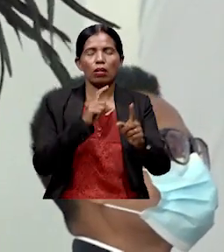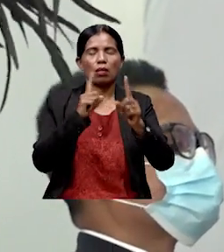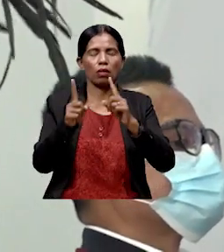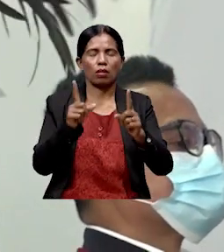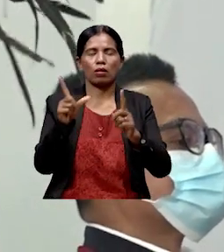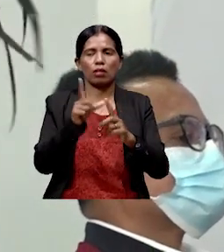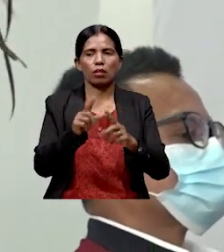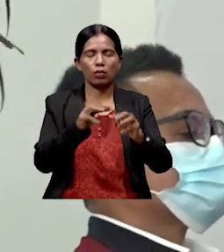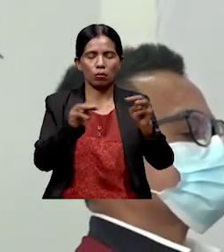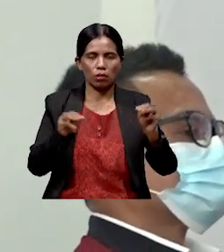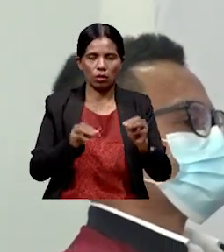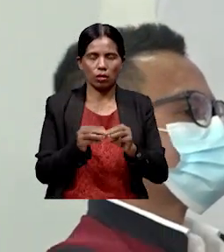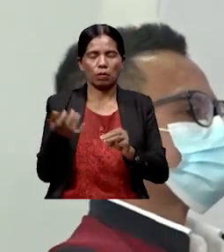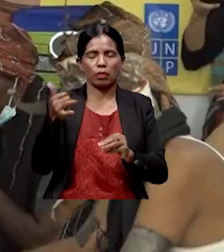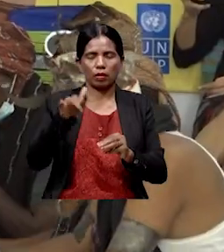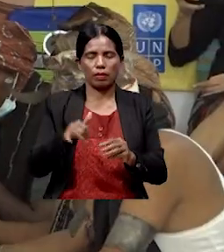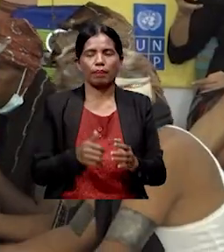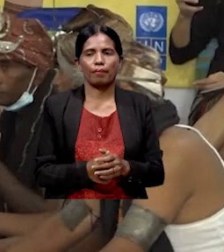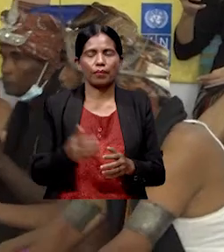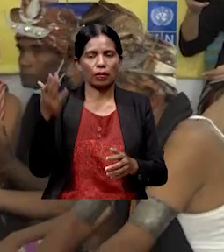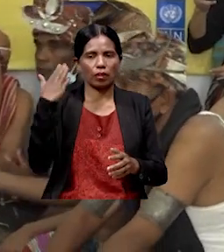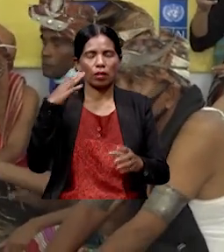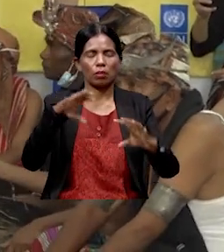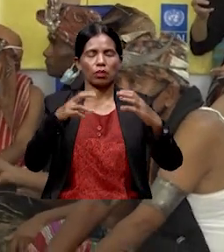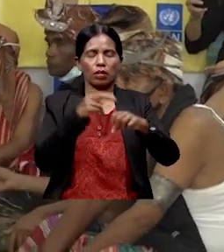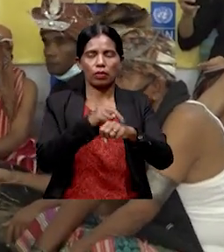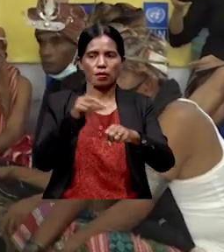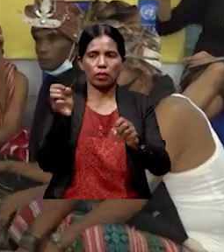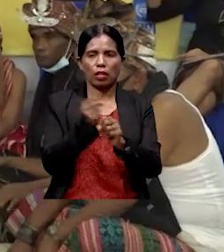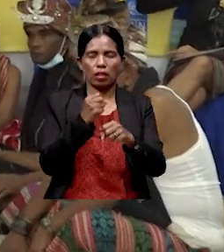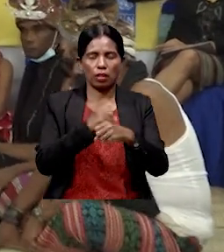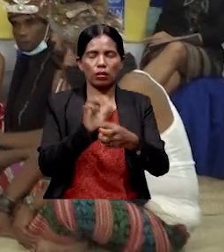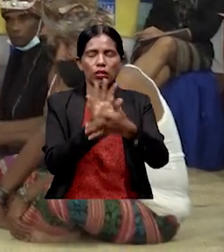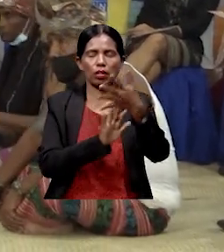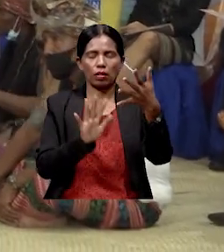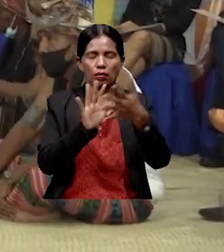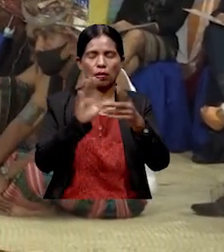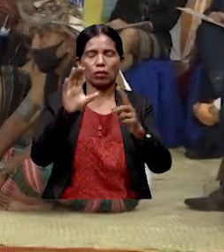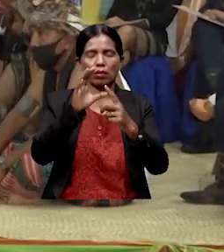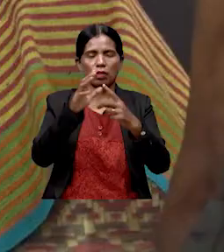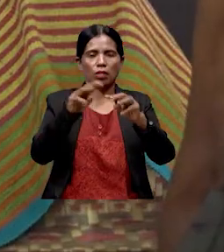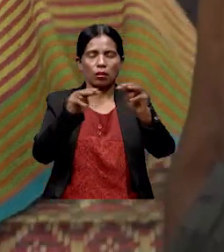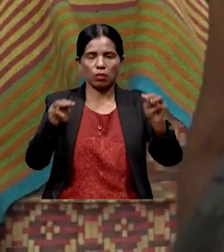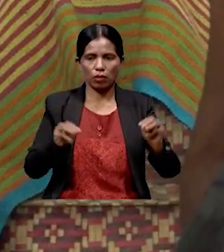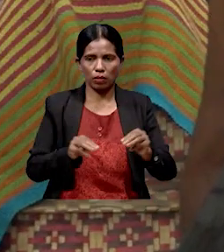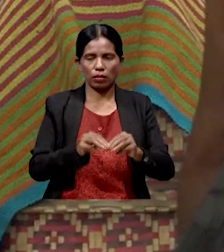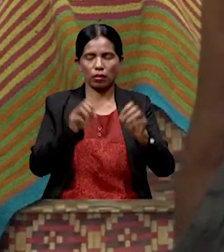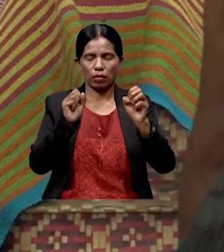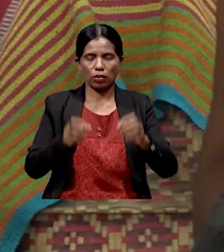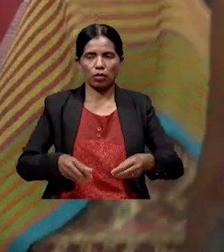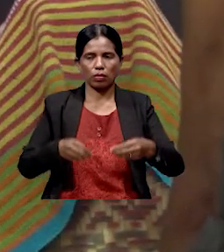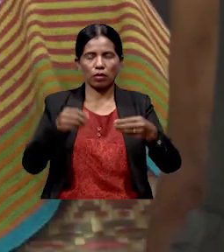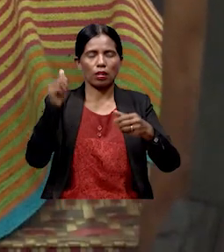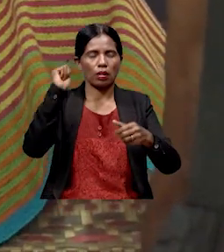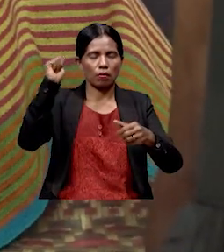Materna, cada município. Antes ne, Comissão Nacional MOS halou na cerimônia cultural e município, onde garante